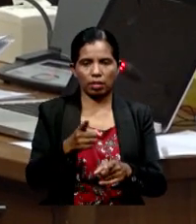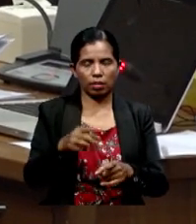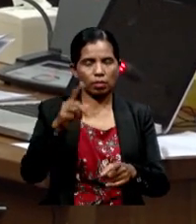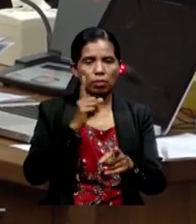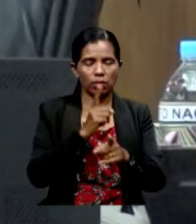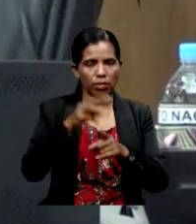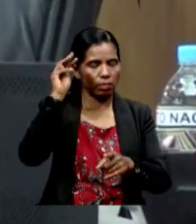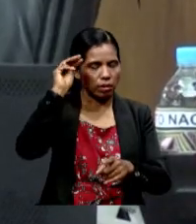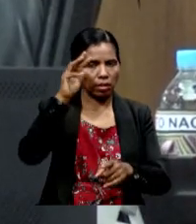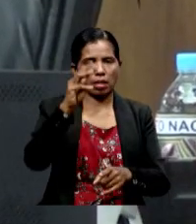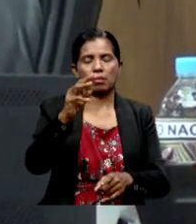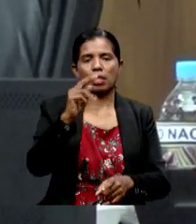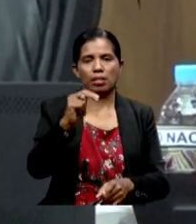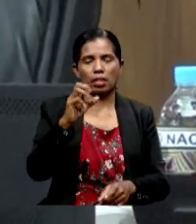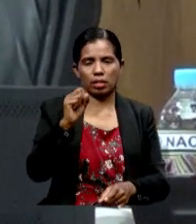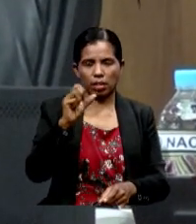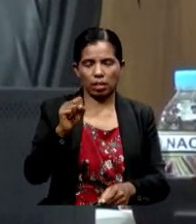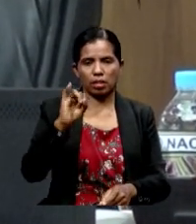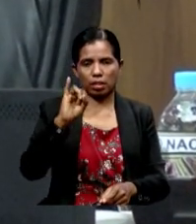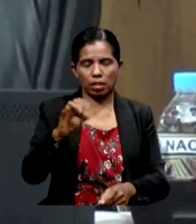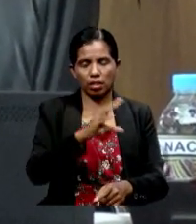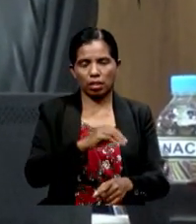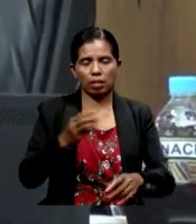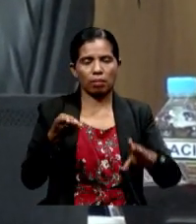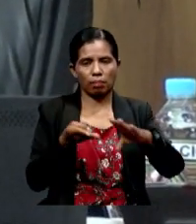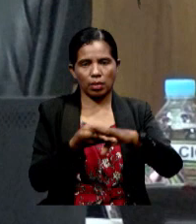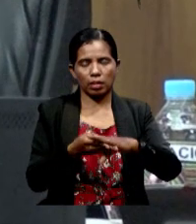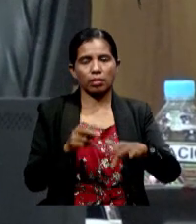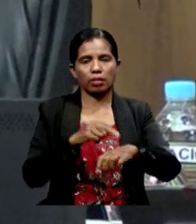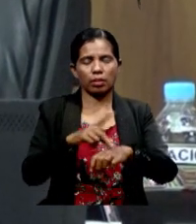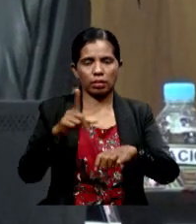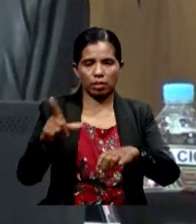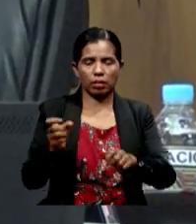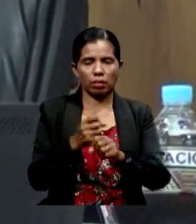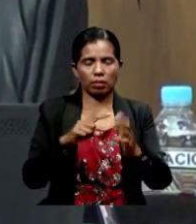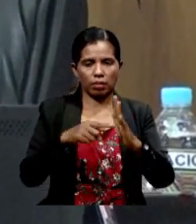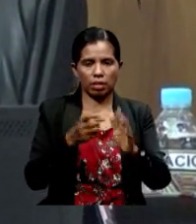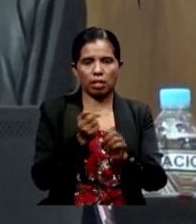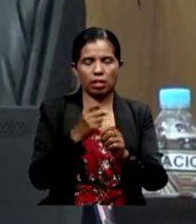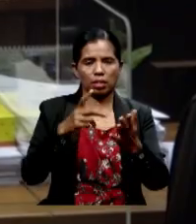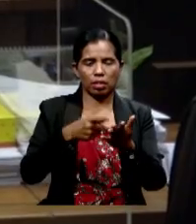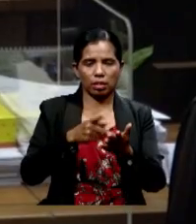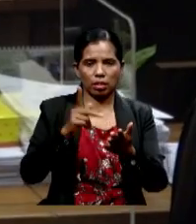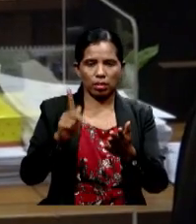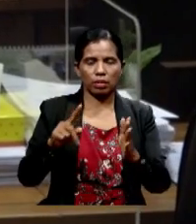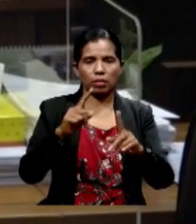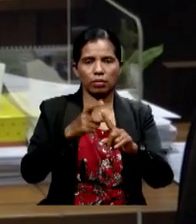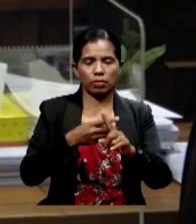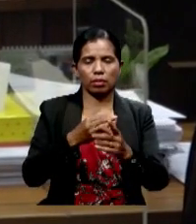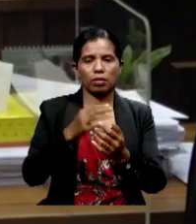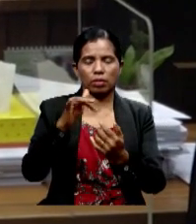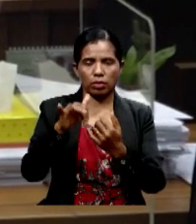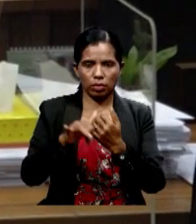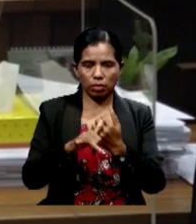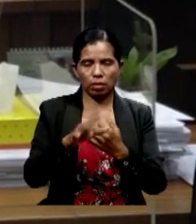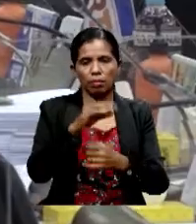Ministério Solidariedade Social no Inclusão no Banco Nacional, hahu halo pagamento ba idoso Sira e início fulan julho,